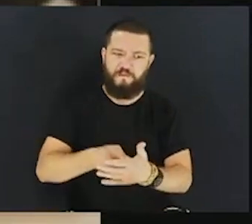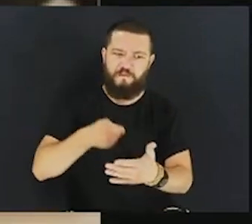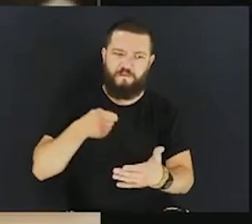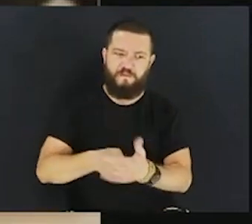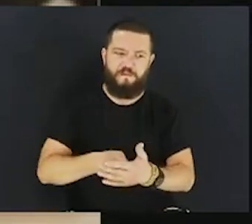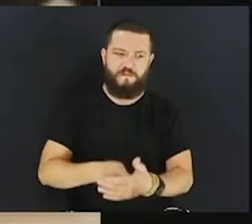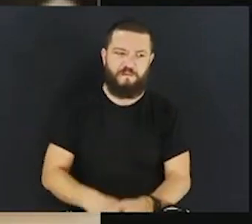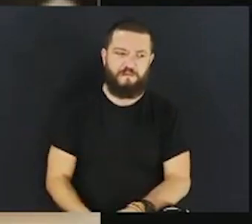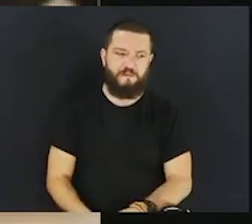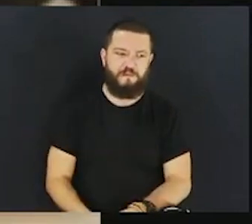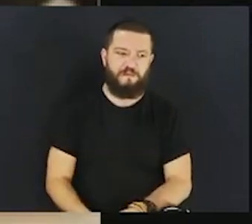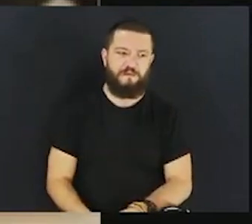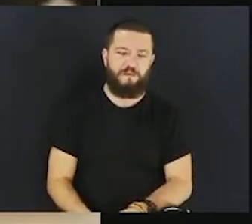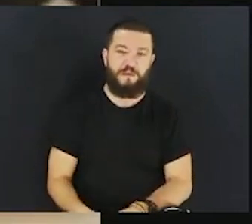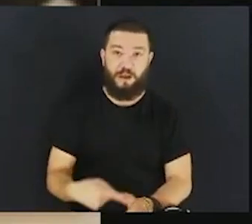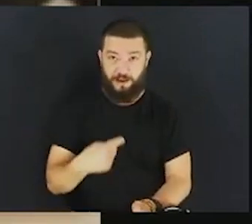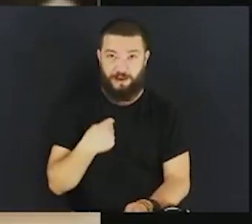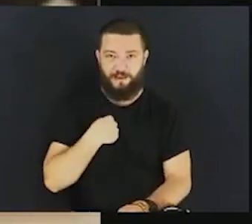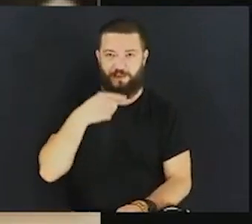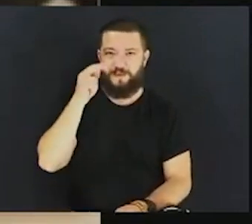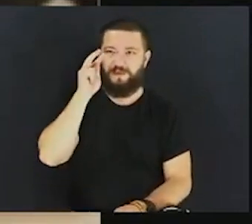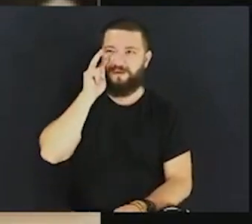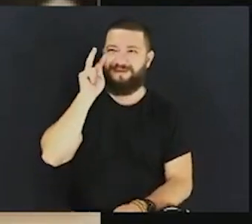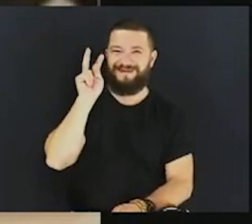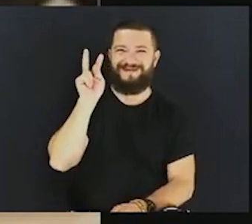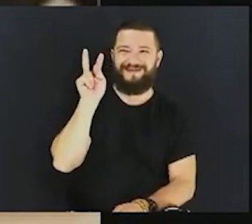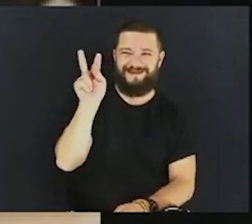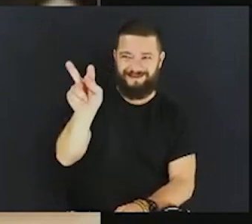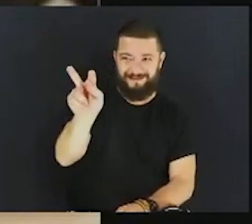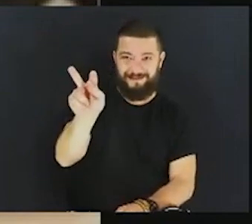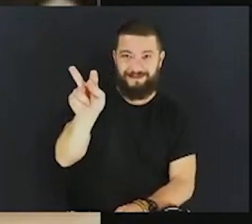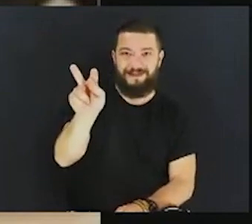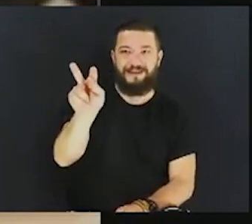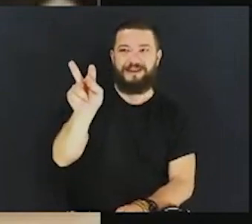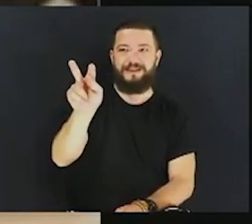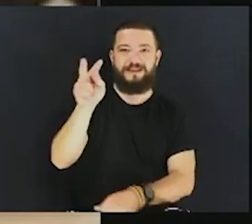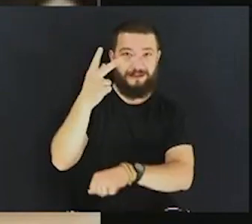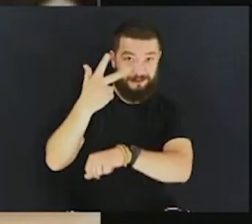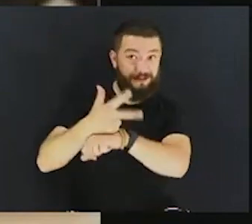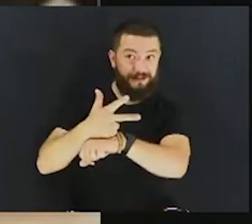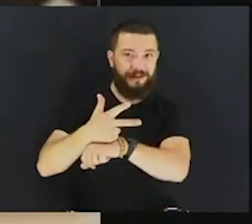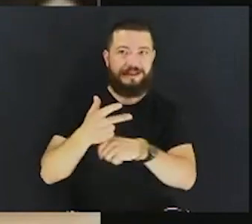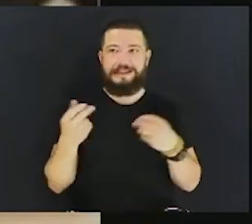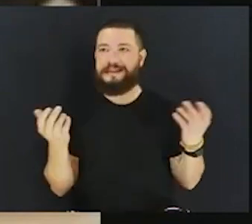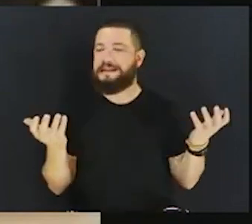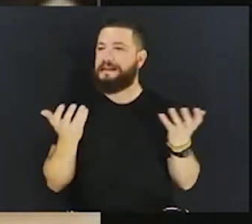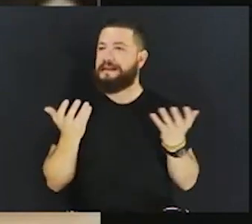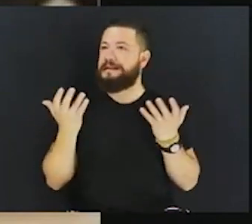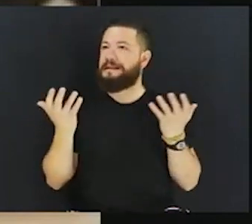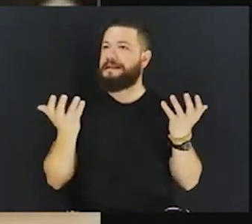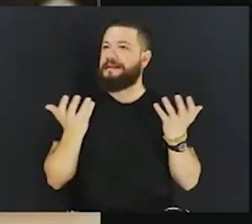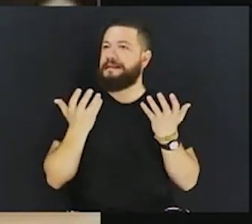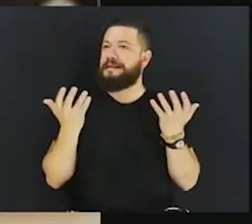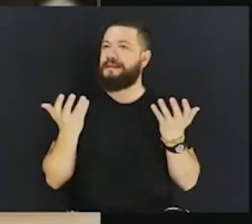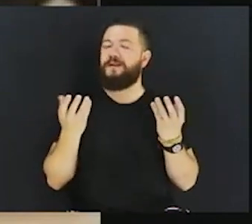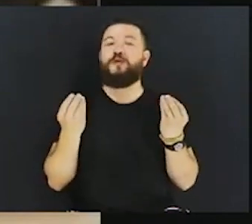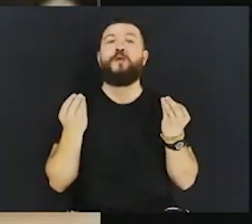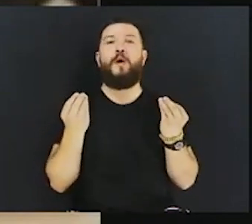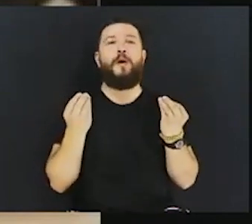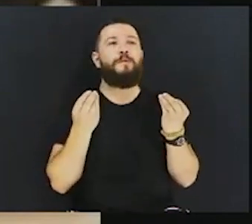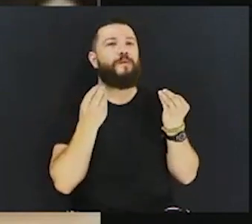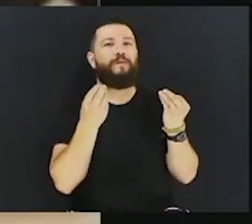Quando eu vi esse vídeo, eu fiquei pensando, como é que eu vou falar sobre isso para os vereadores? Porque isso é uma barbárie. Isso é uma barbárie,